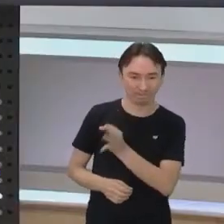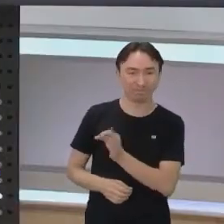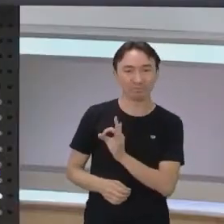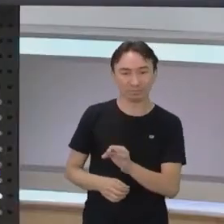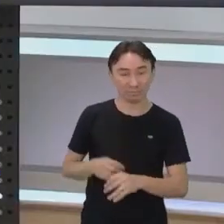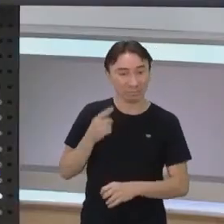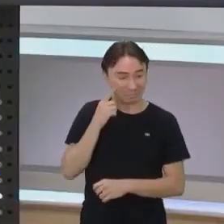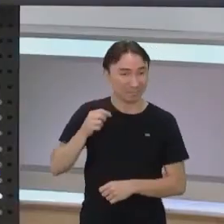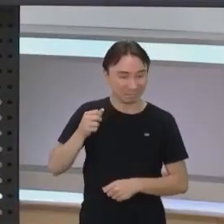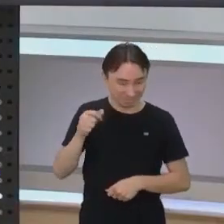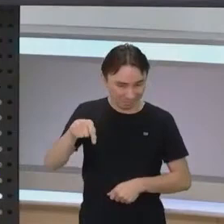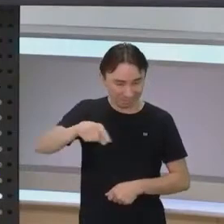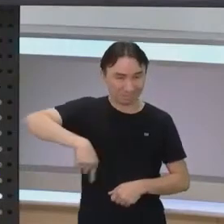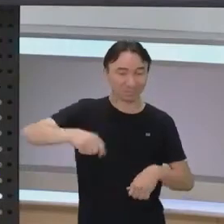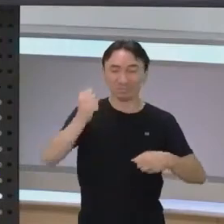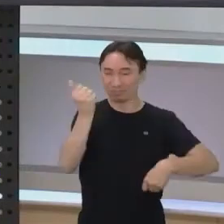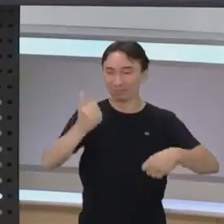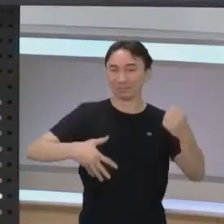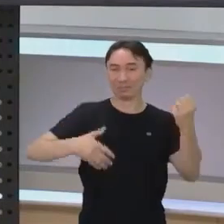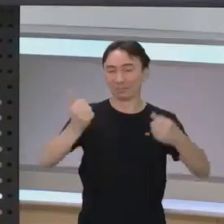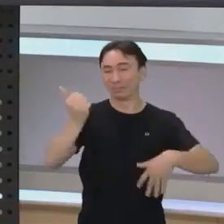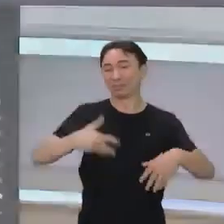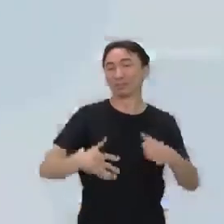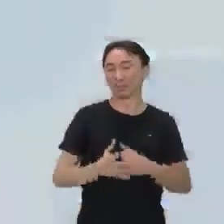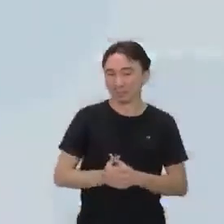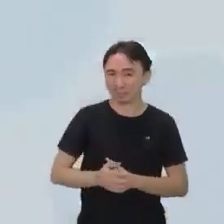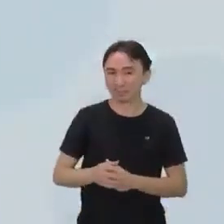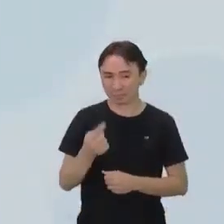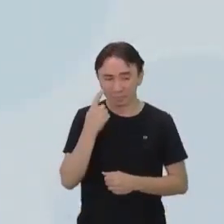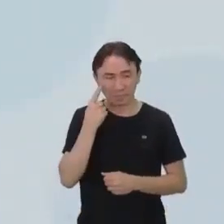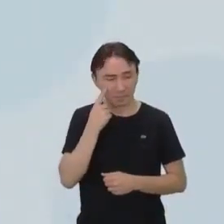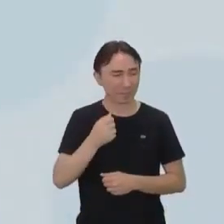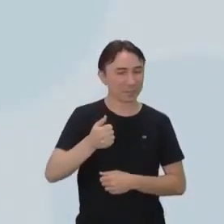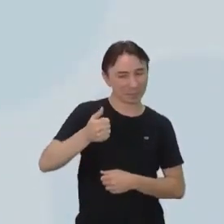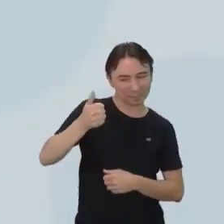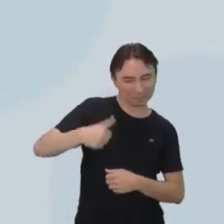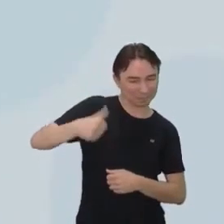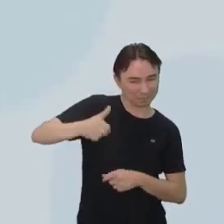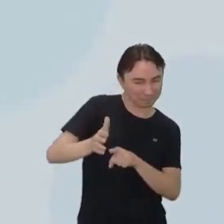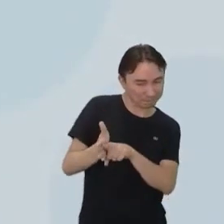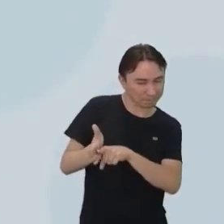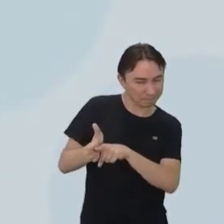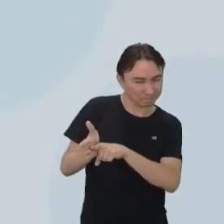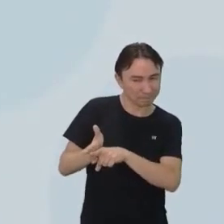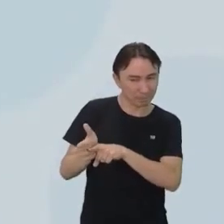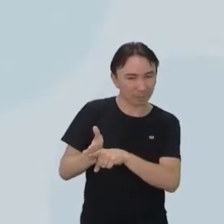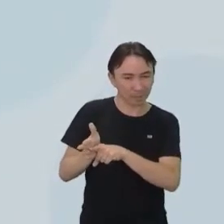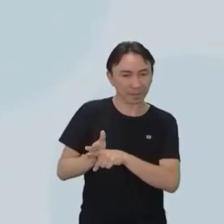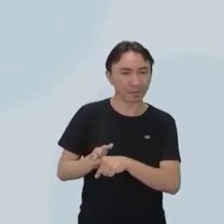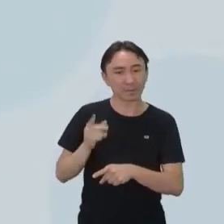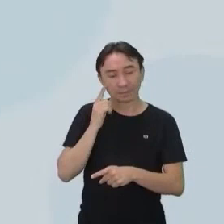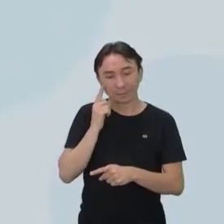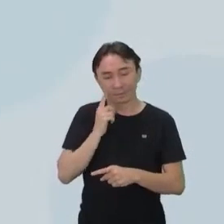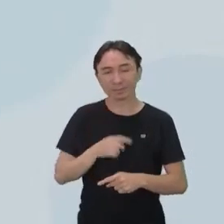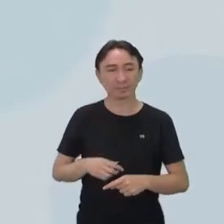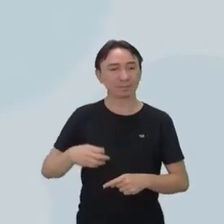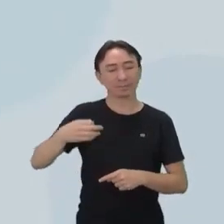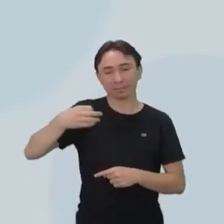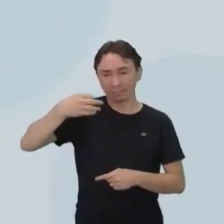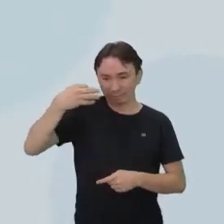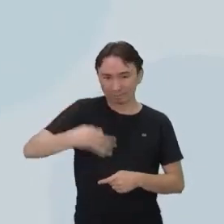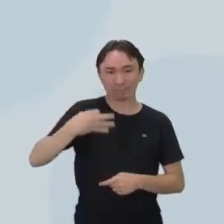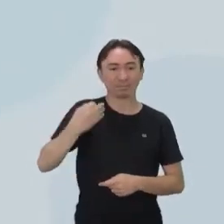uma sistematização e, logicamente, fazendo uma análise mais detalhada, a gente pode perceber que o item C aqui, né, ó,